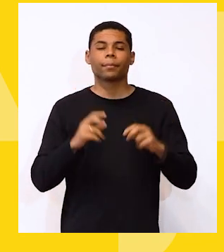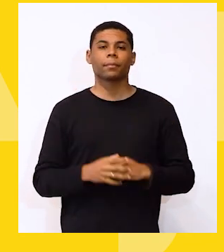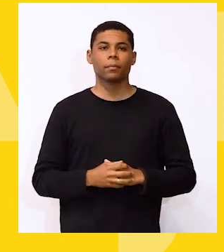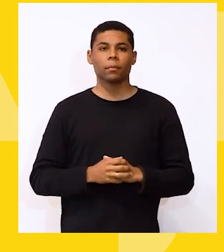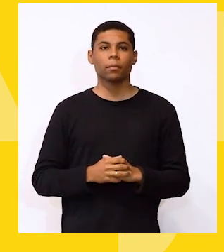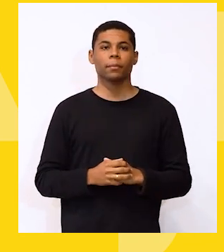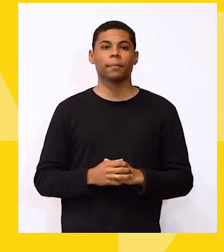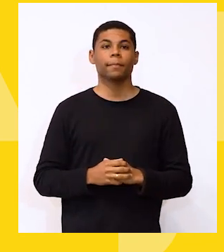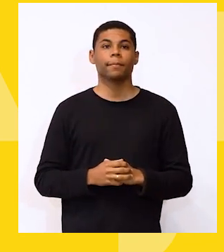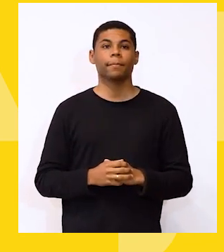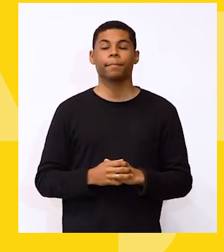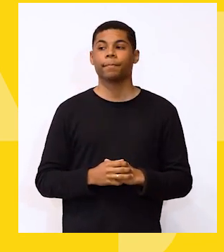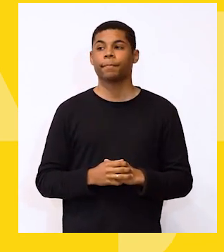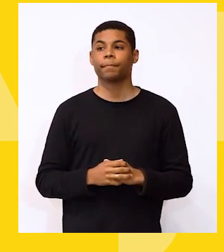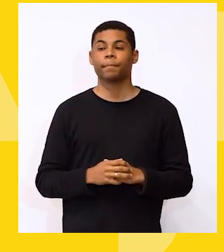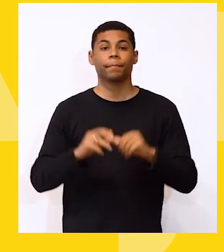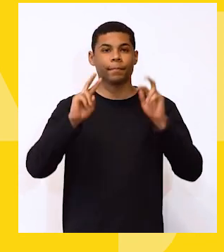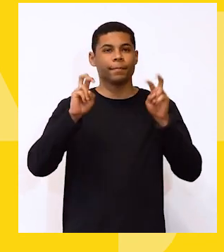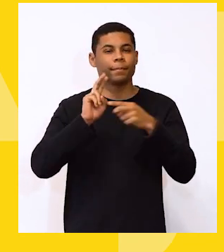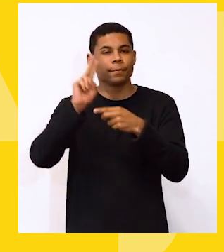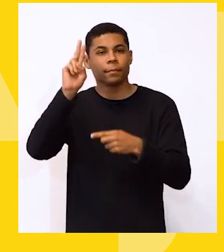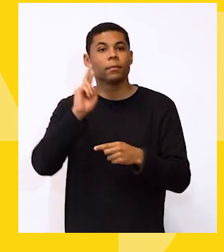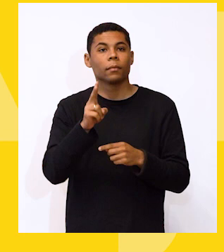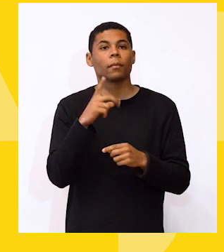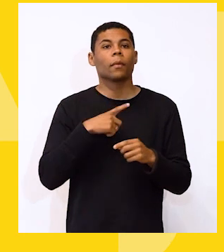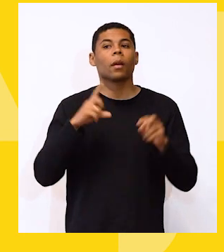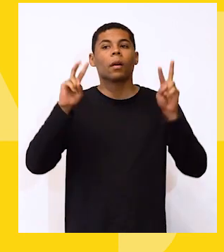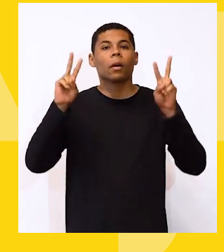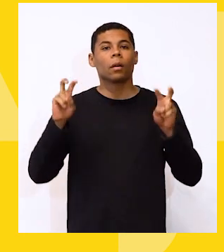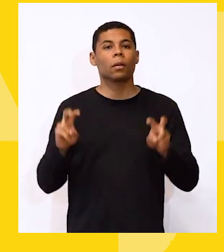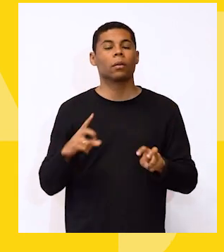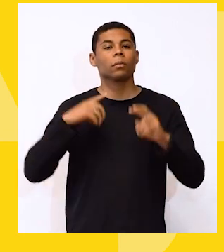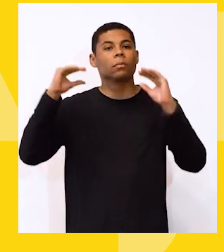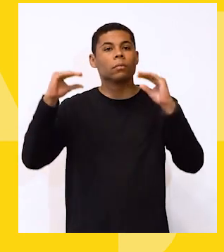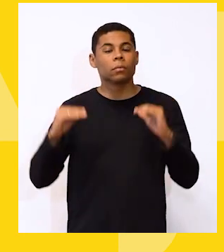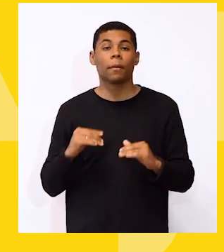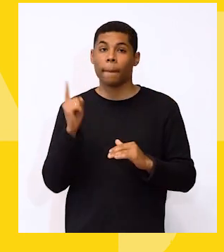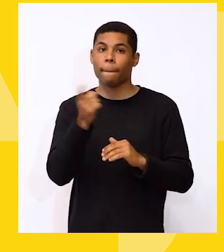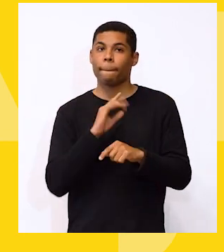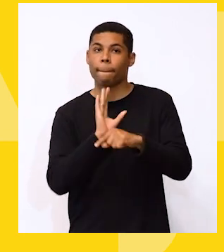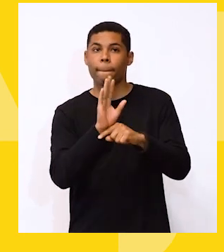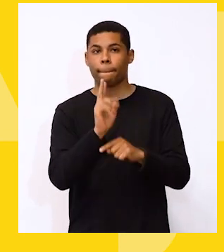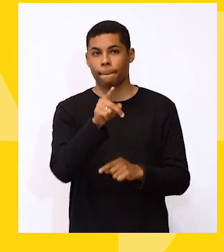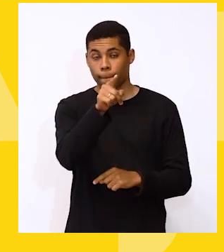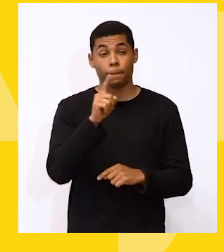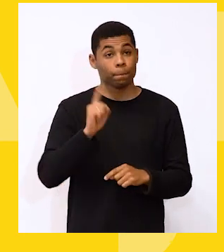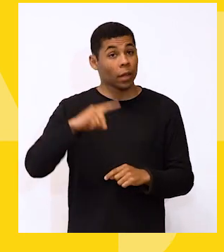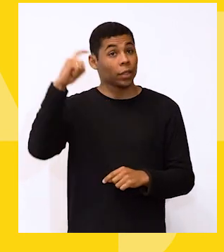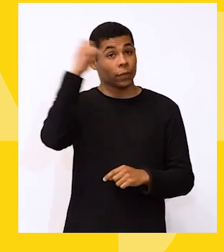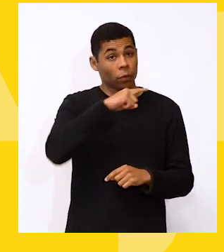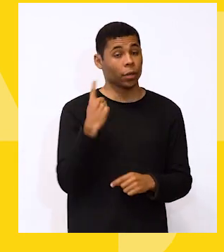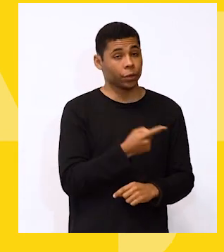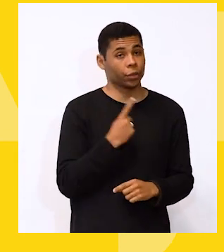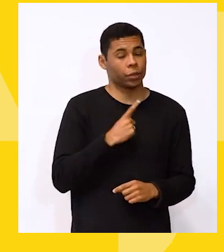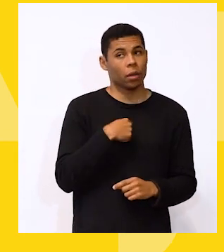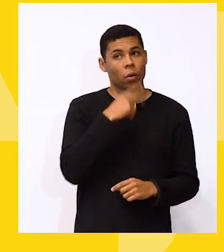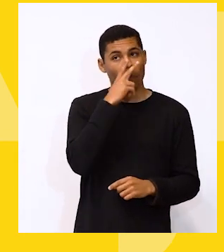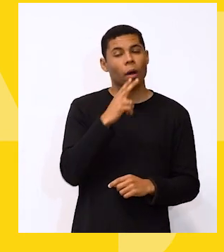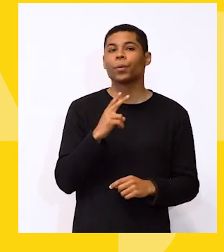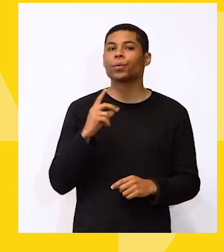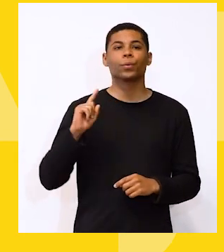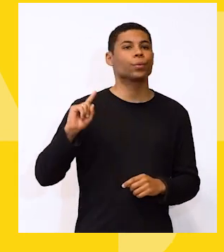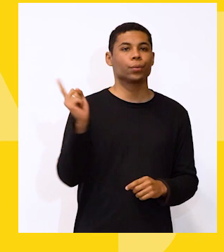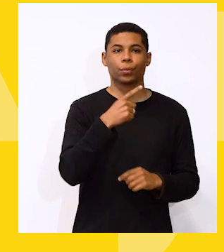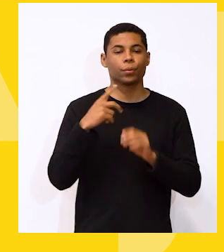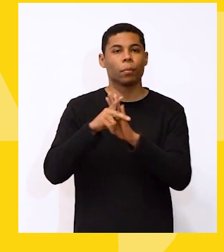interação entre pesquisadores da Universidade com os eixos tem mais tem propiciado isso essa é uma dificuldade que nós temos acredito em todas